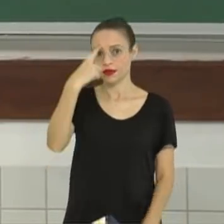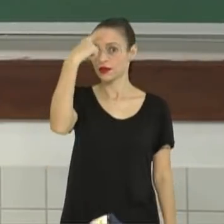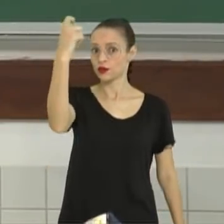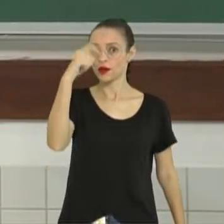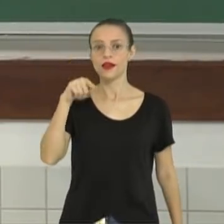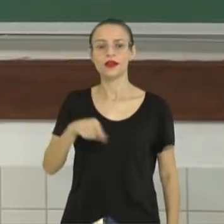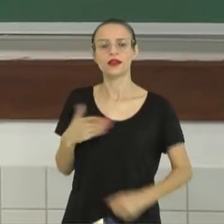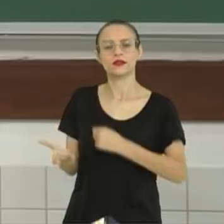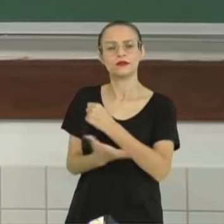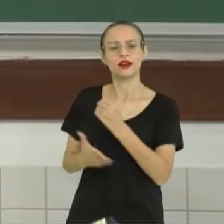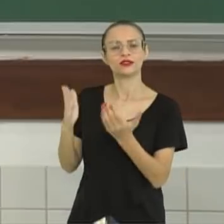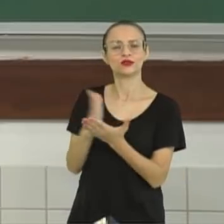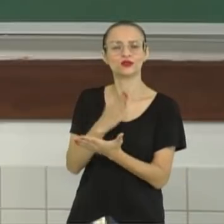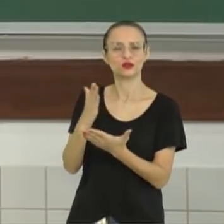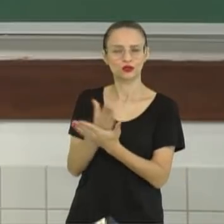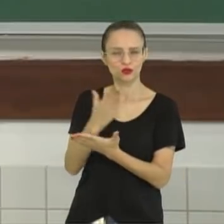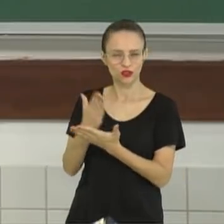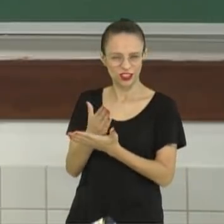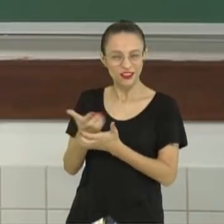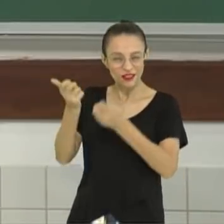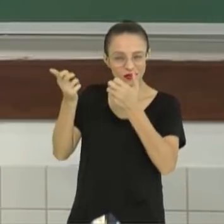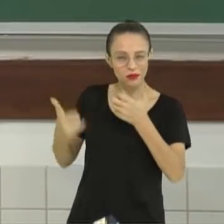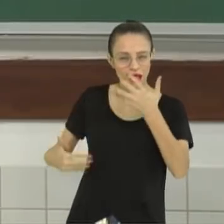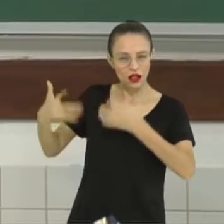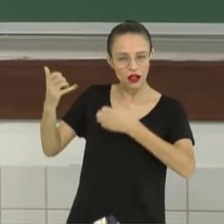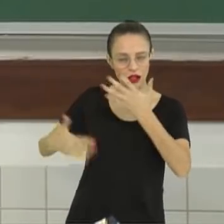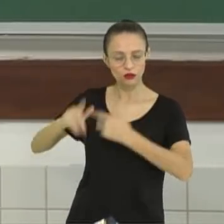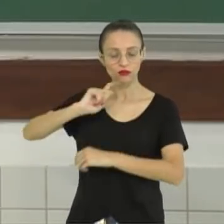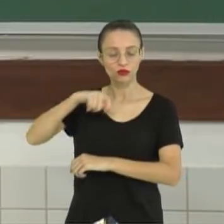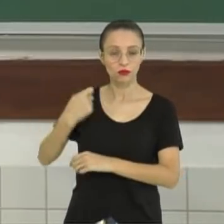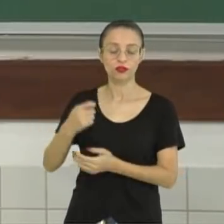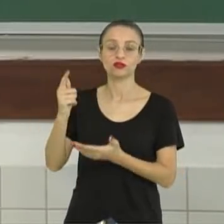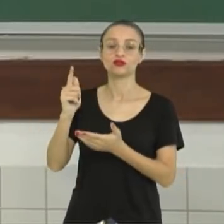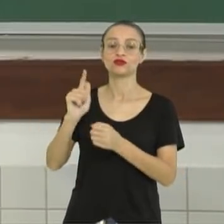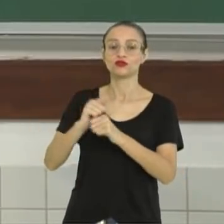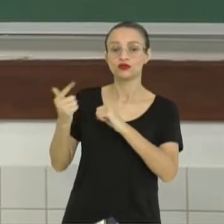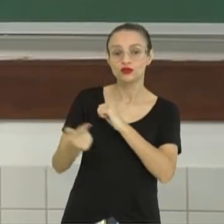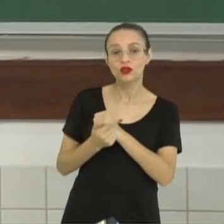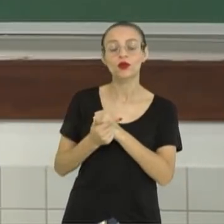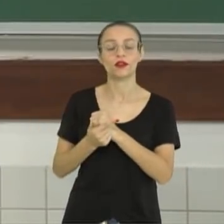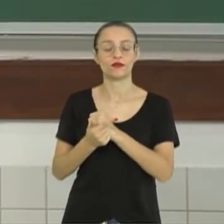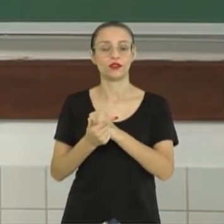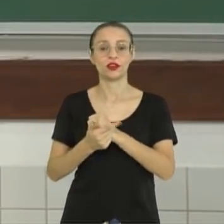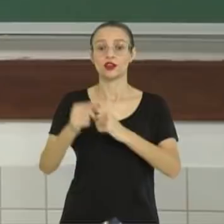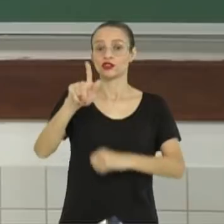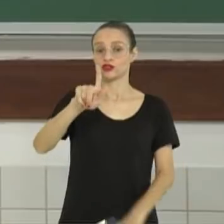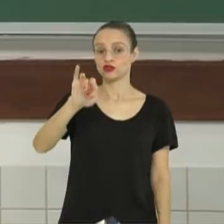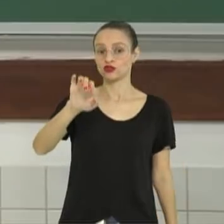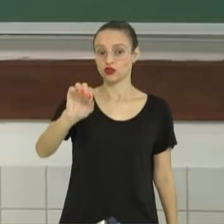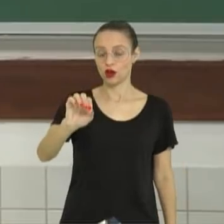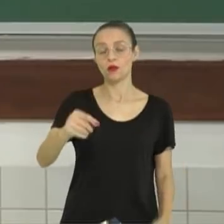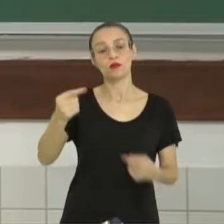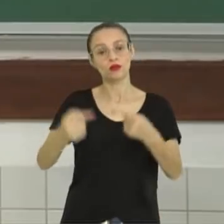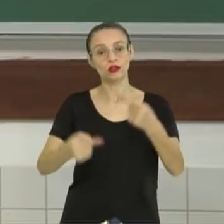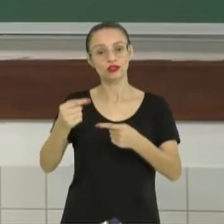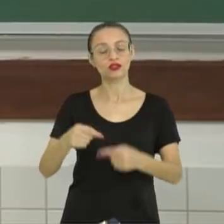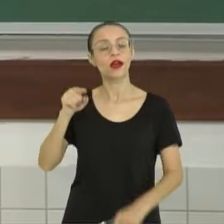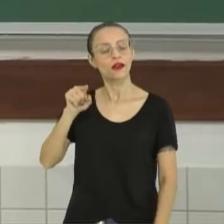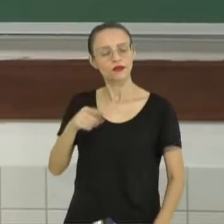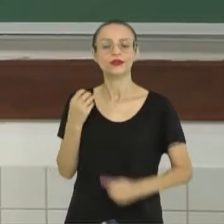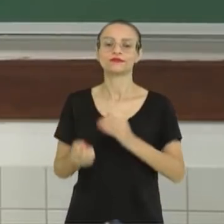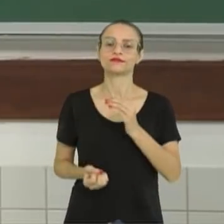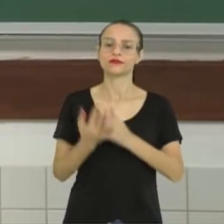Hatzel, aquele geógrafo do determinismo geográfico, né? O livro Geografia Política, né? E foi cunhado esse